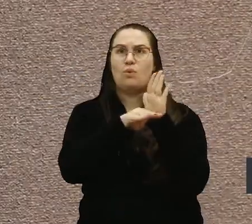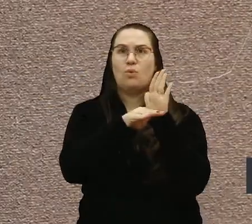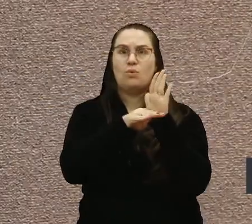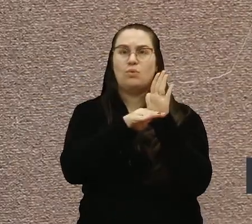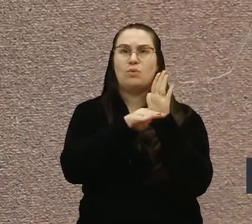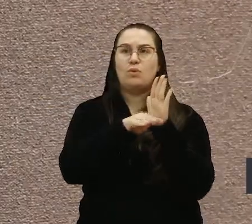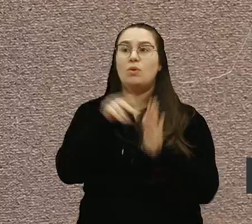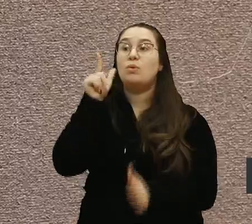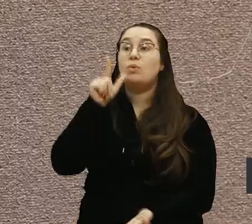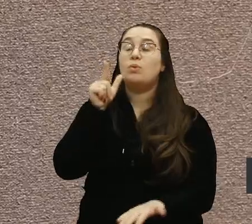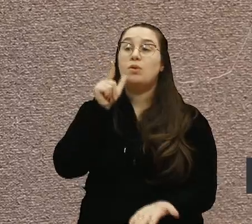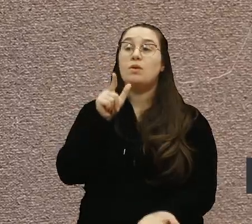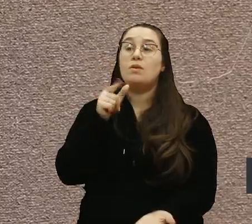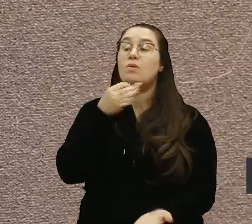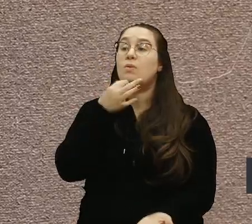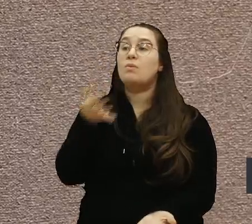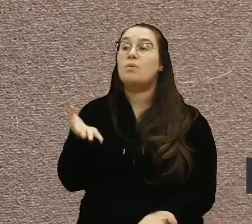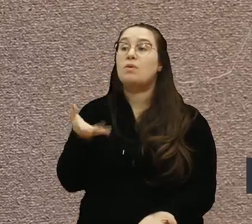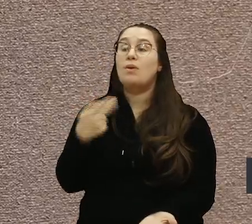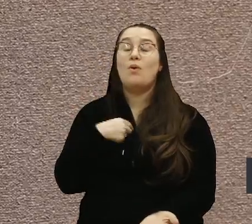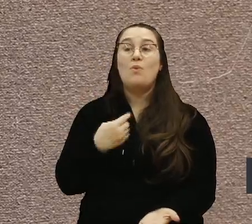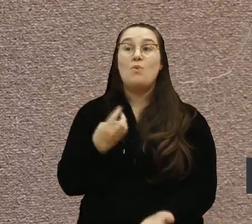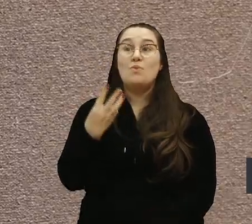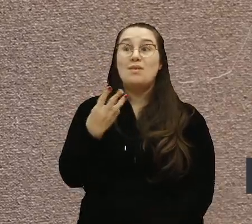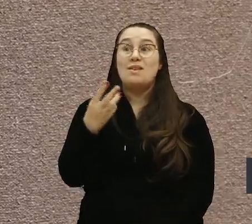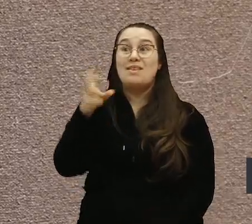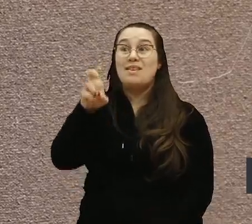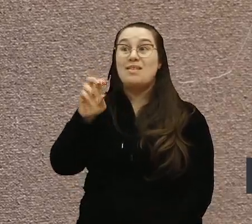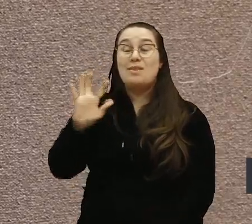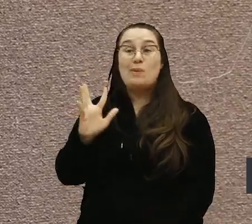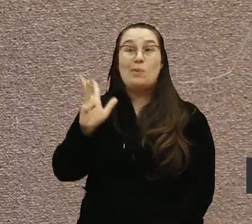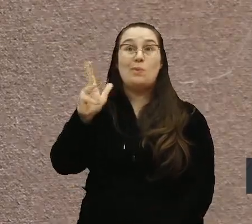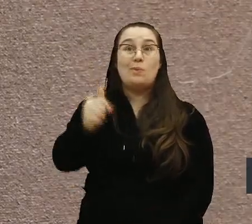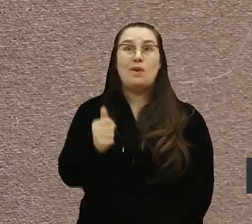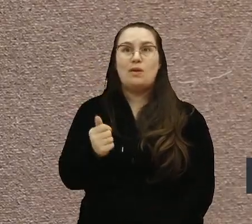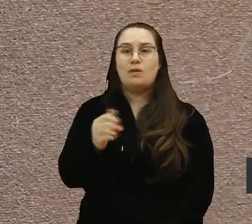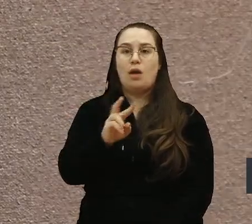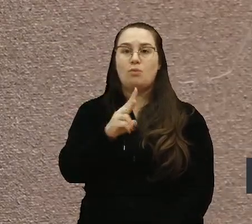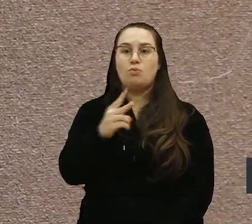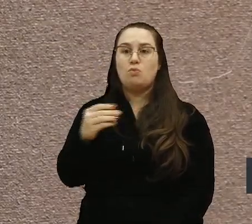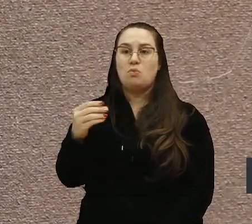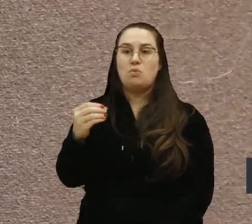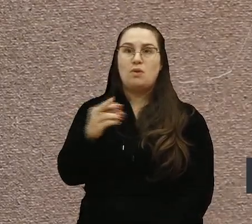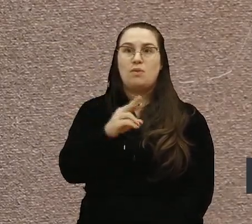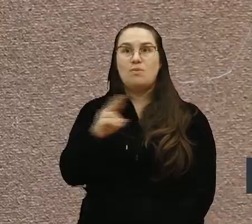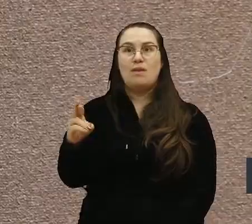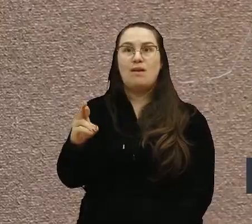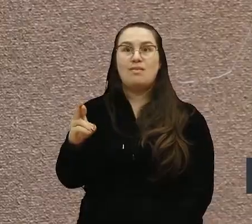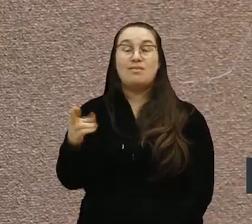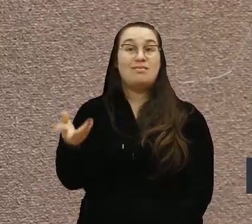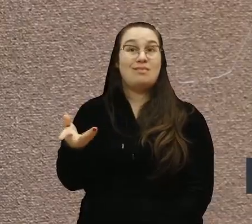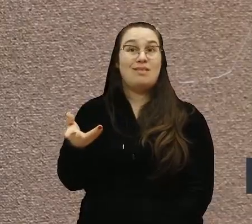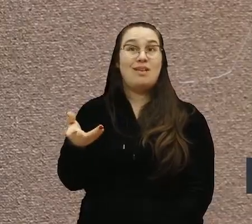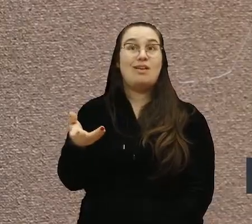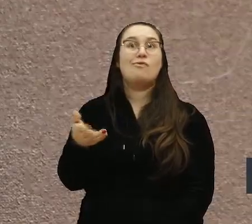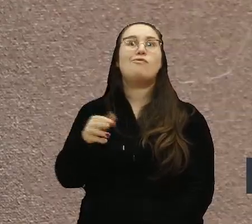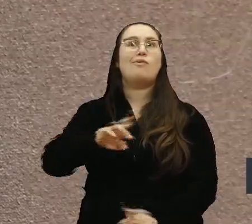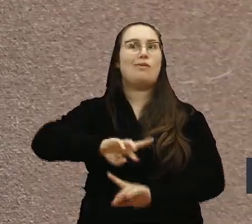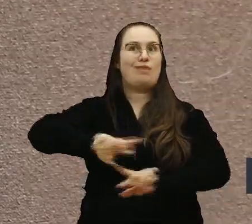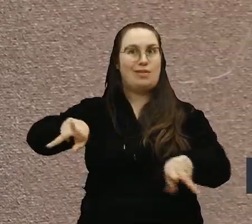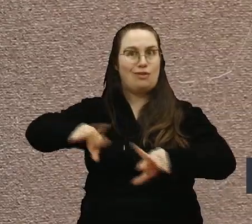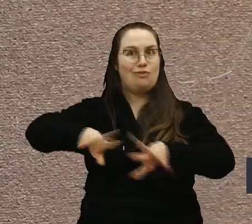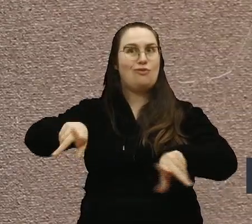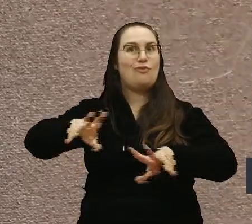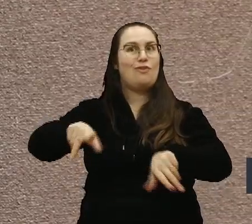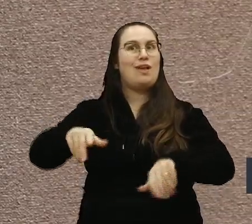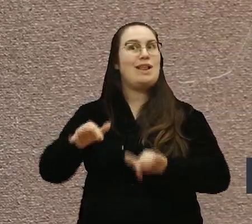Vereador Lucas, com esses 35 milhões dá algo em torno de R$200. Isso vai fazer diferença lá na